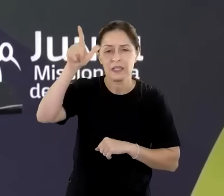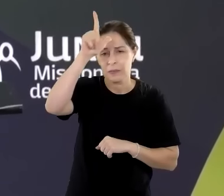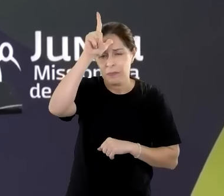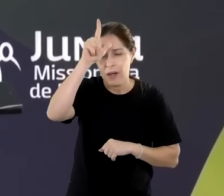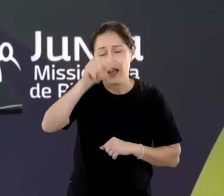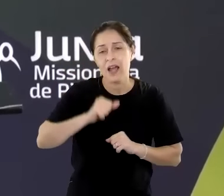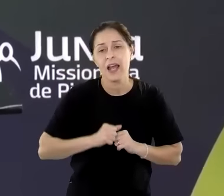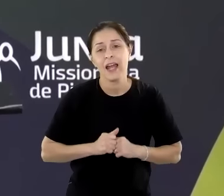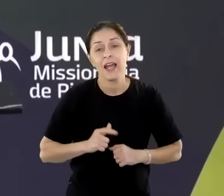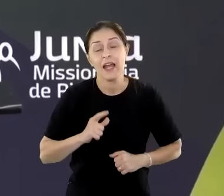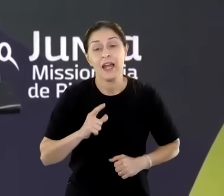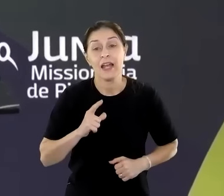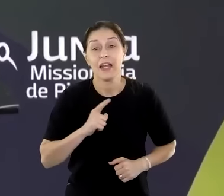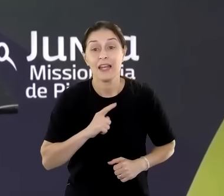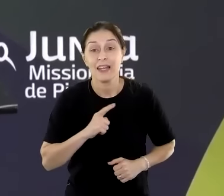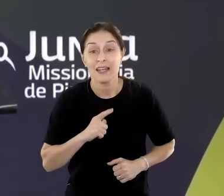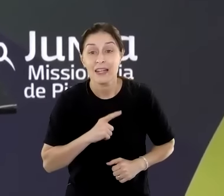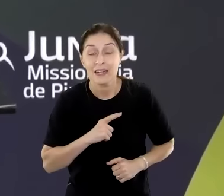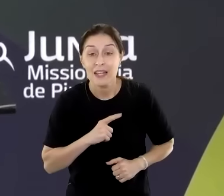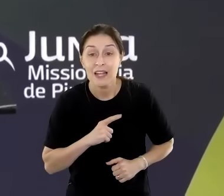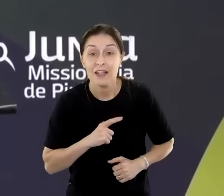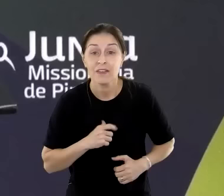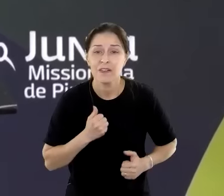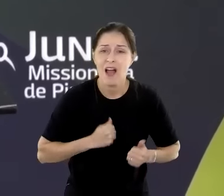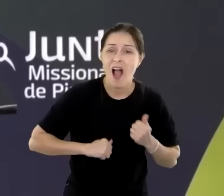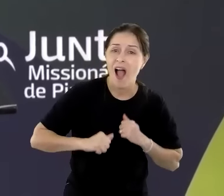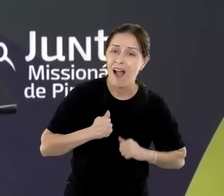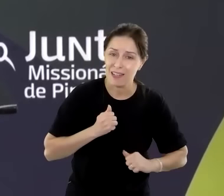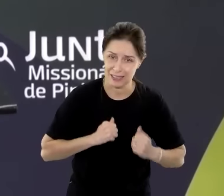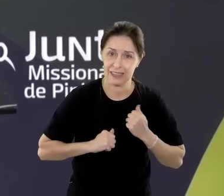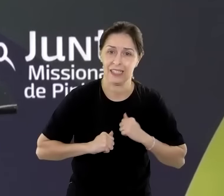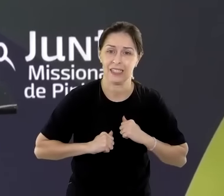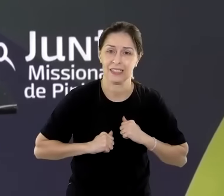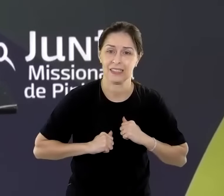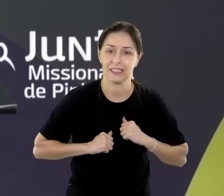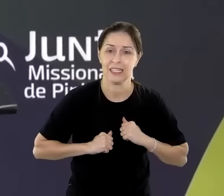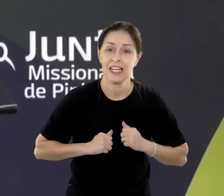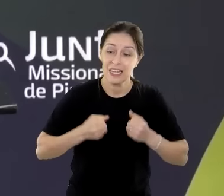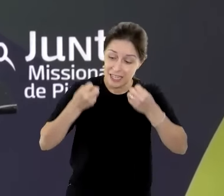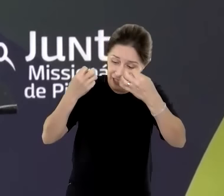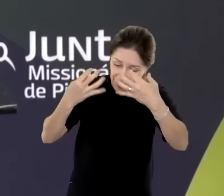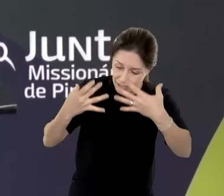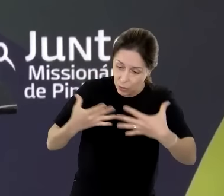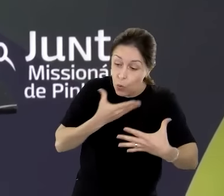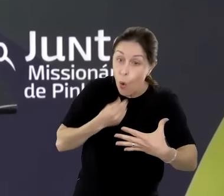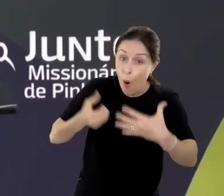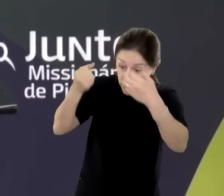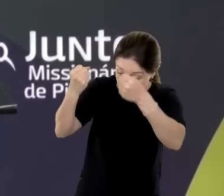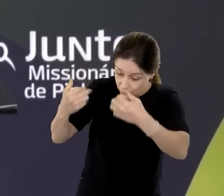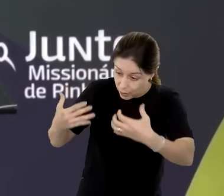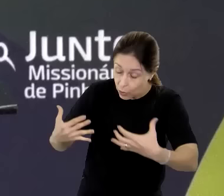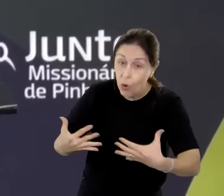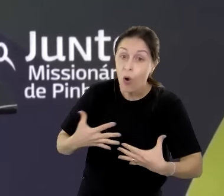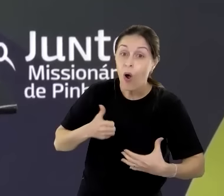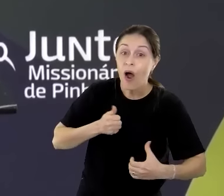ansiedade esvazia o hoje do seu poder. Ela é destrutiva. Você não fica mais forte